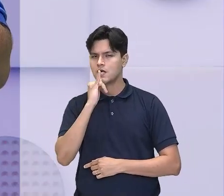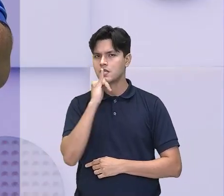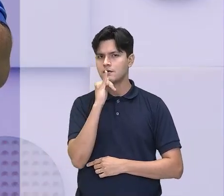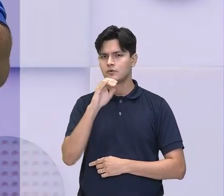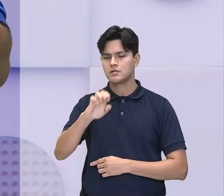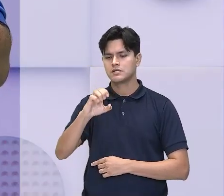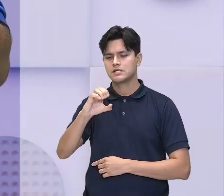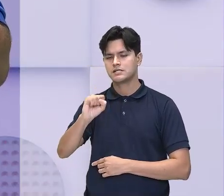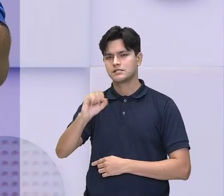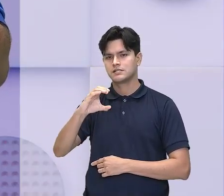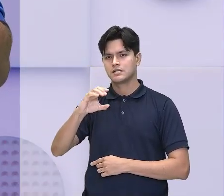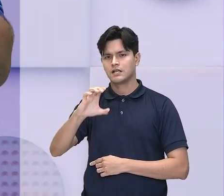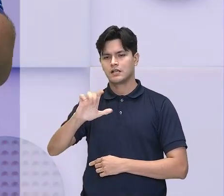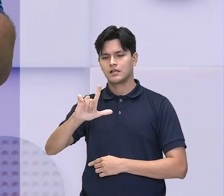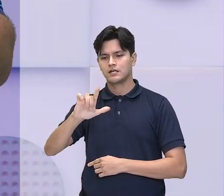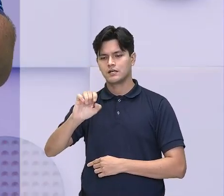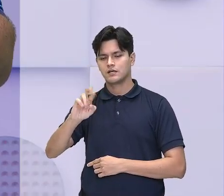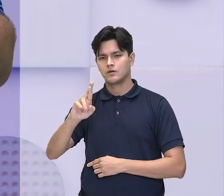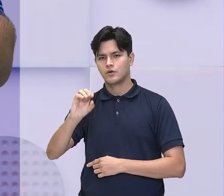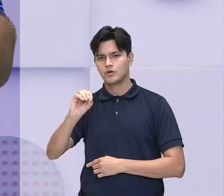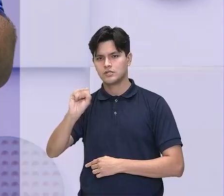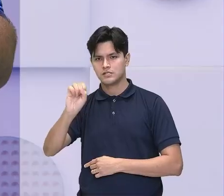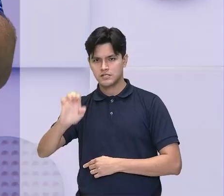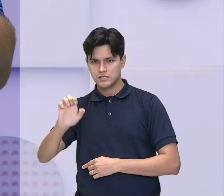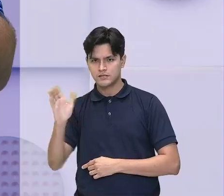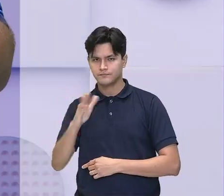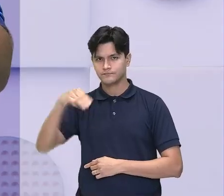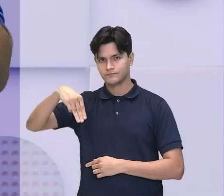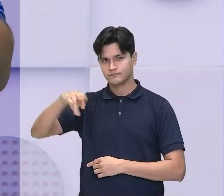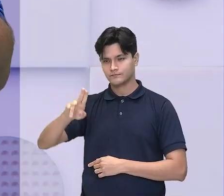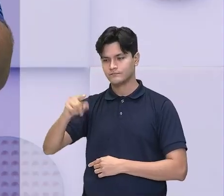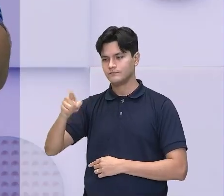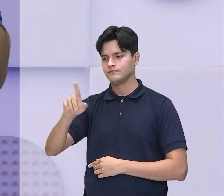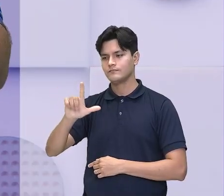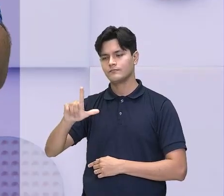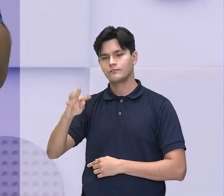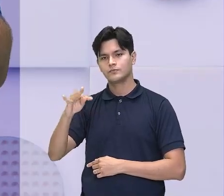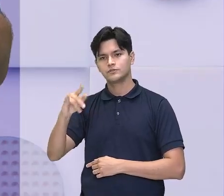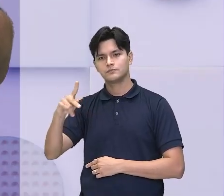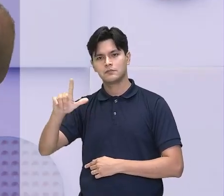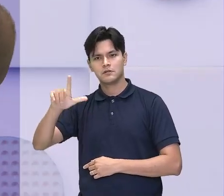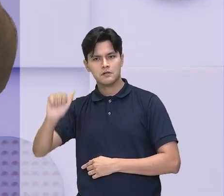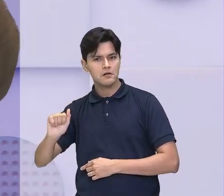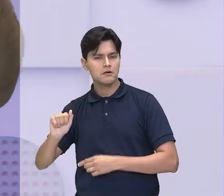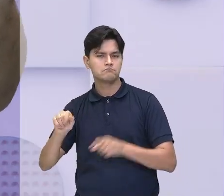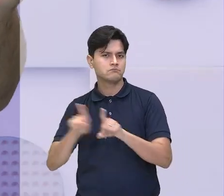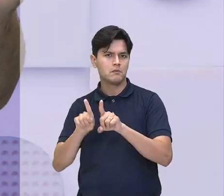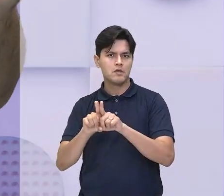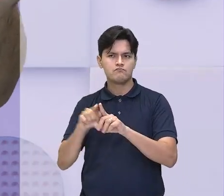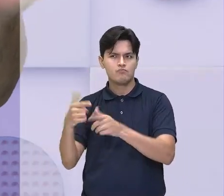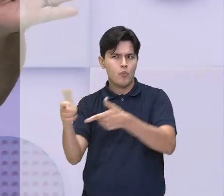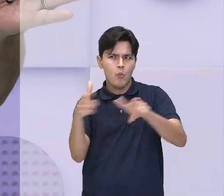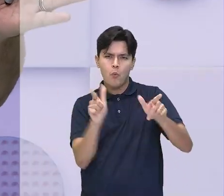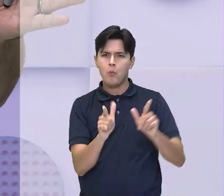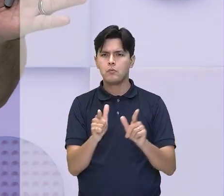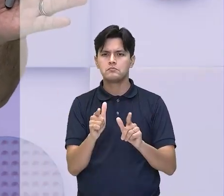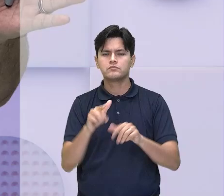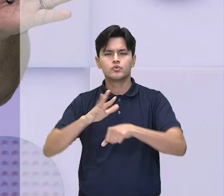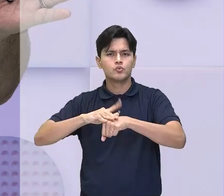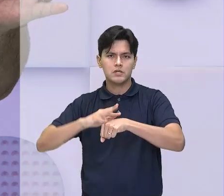múltipla, que tem outras doenças degenerativas, que a pessoa sabe que não tem